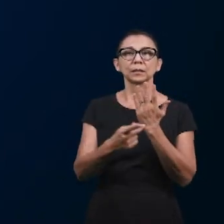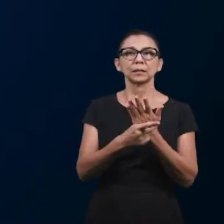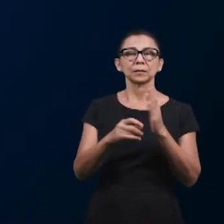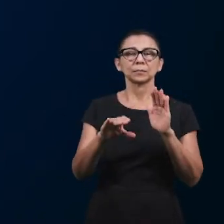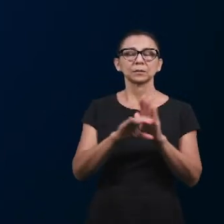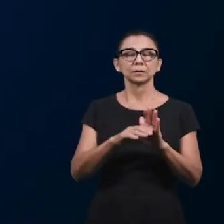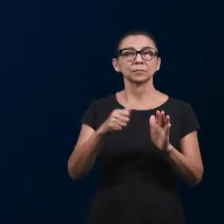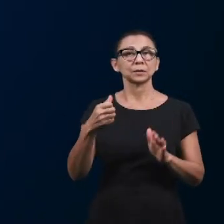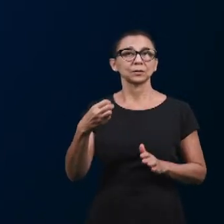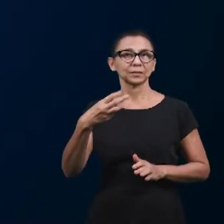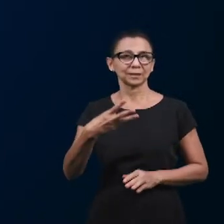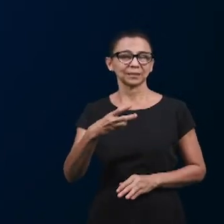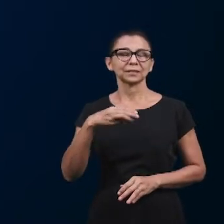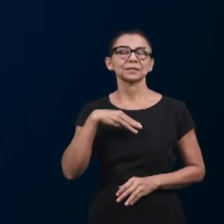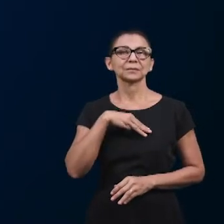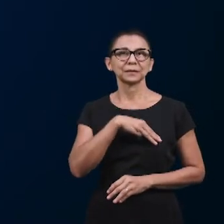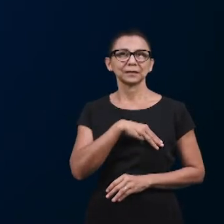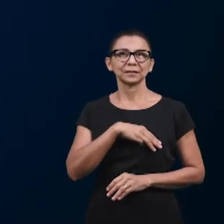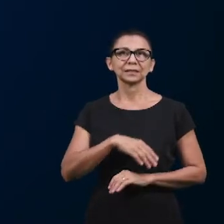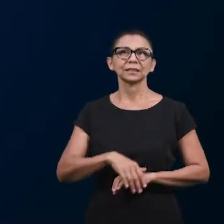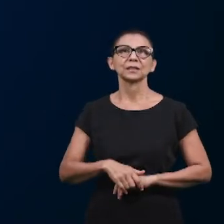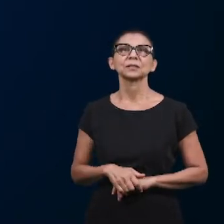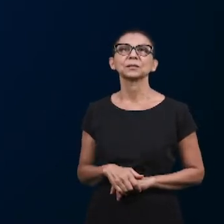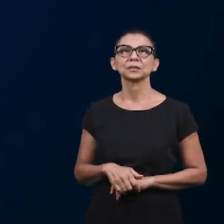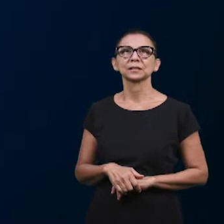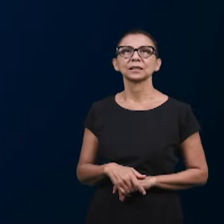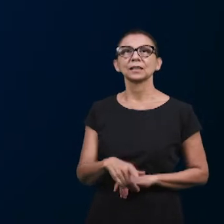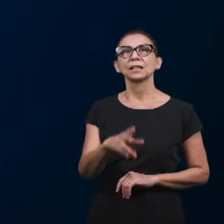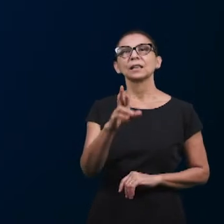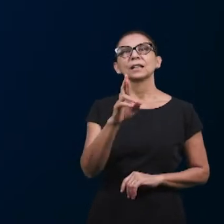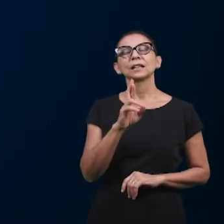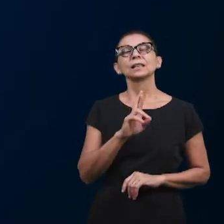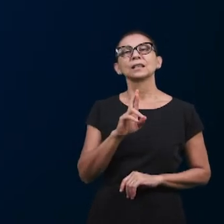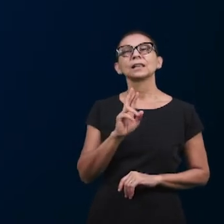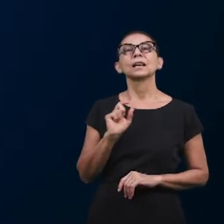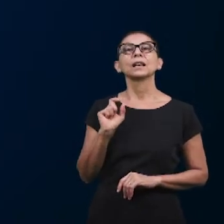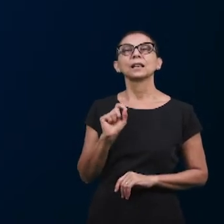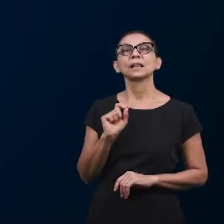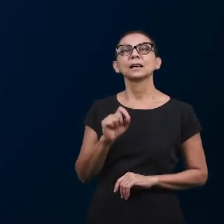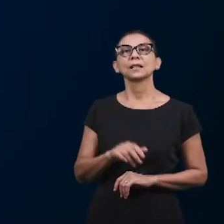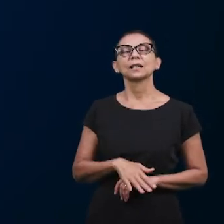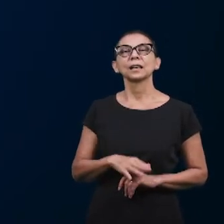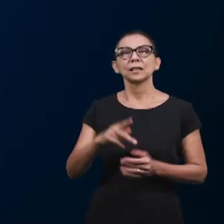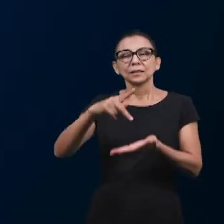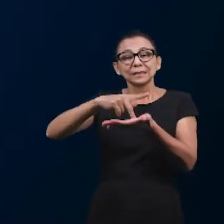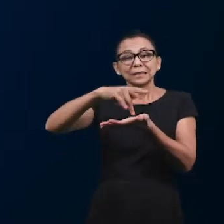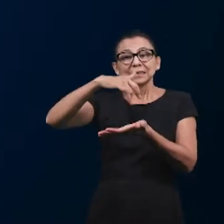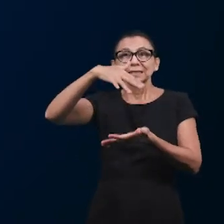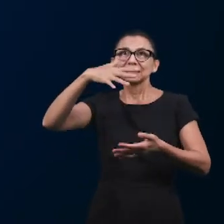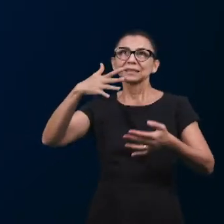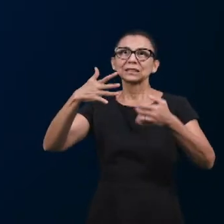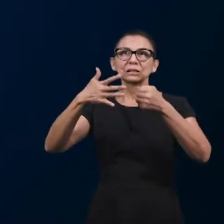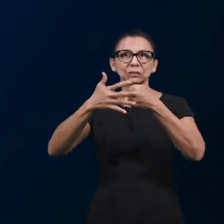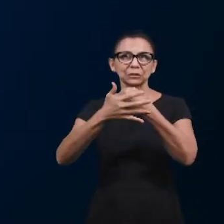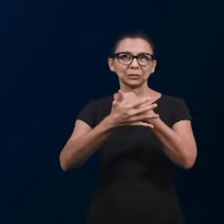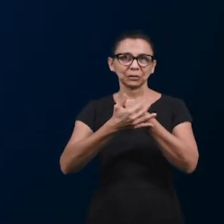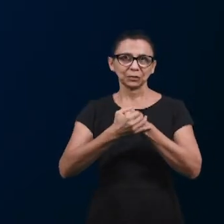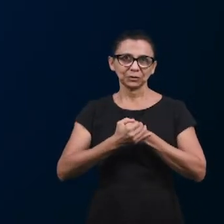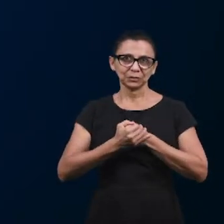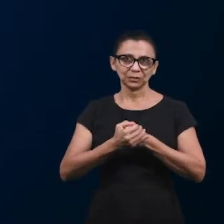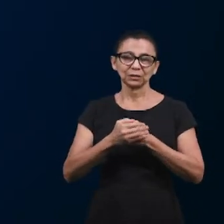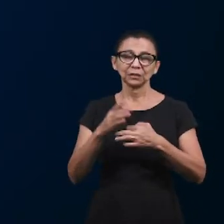del Evangelio de Mateo? Y la respuesta es el tesoro escondido, que